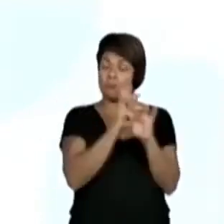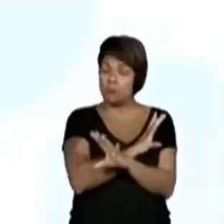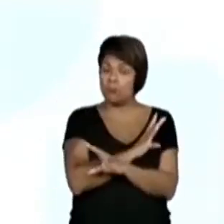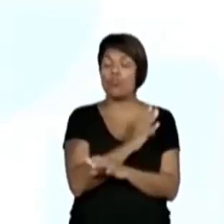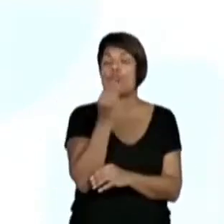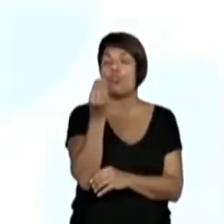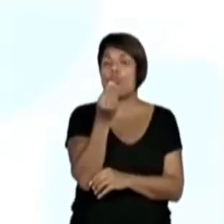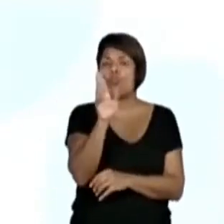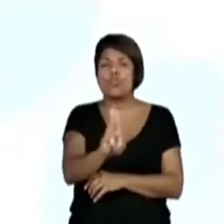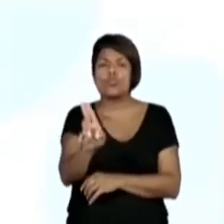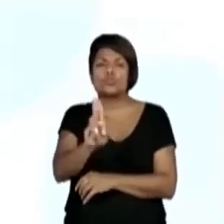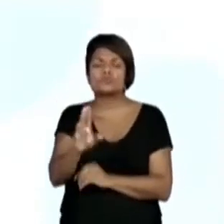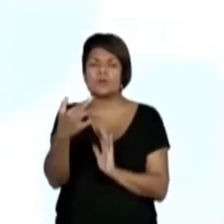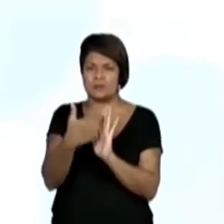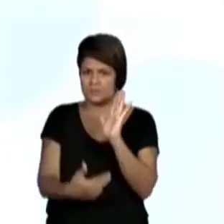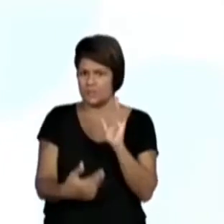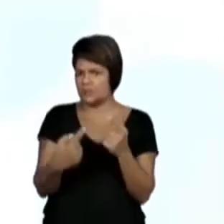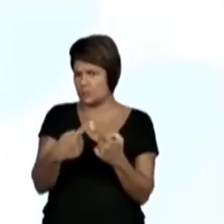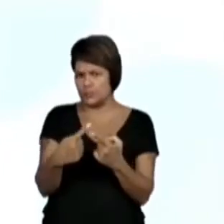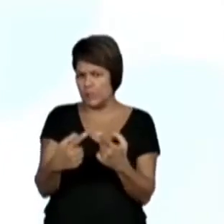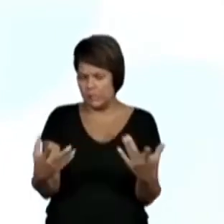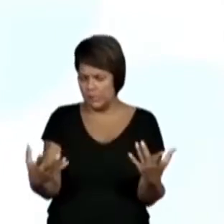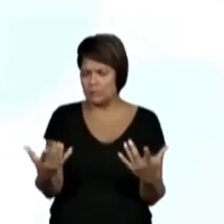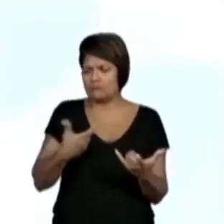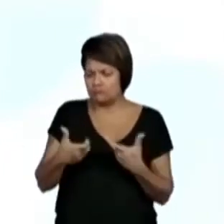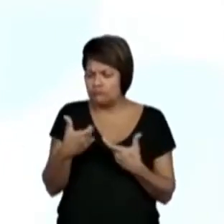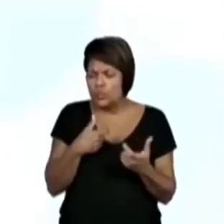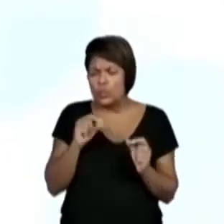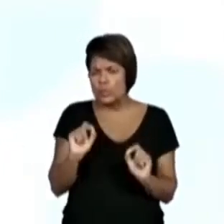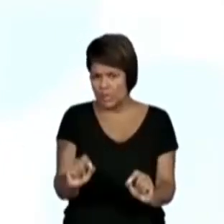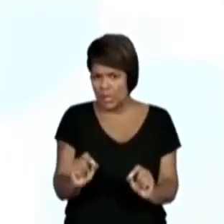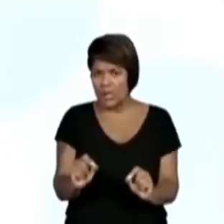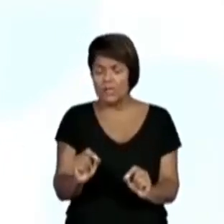de uma receita e sobre a estrutura do texto.